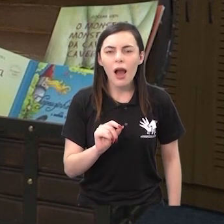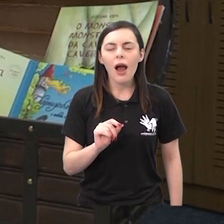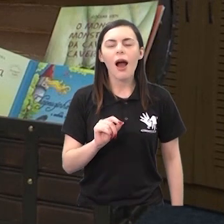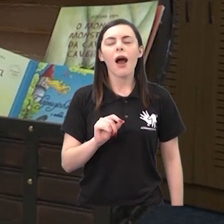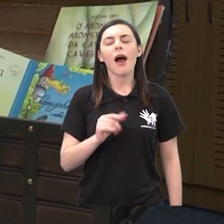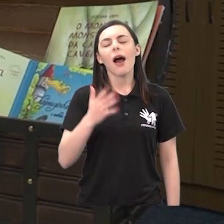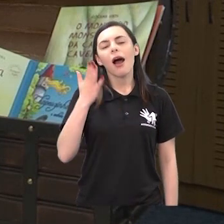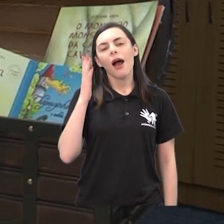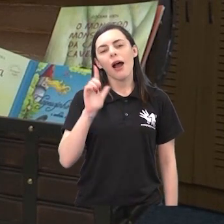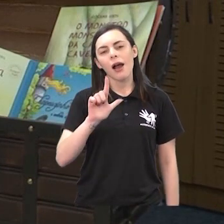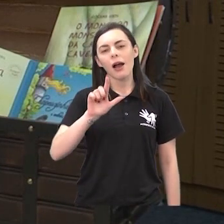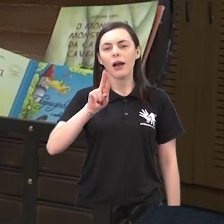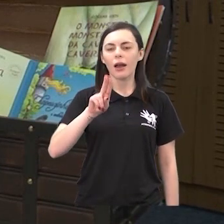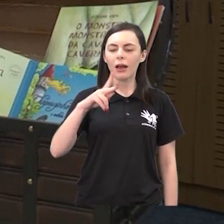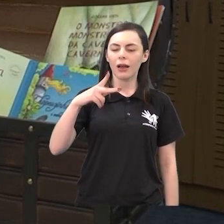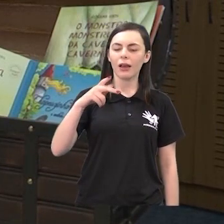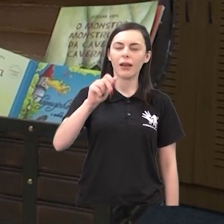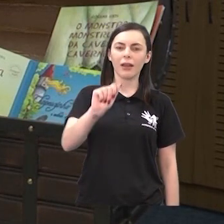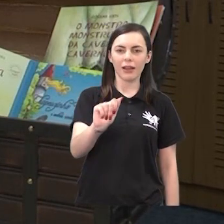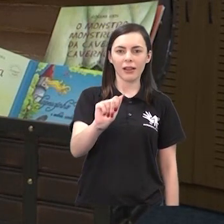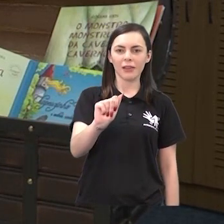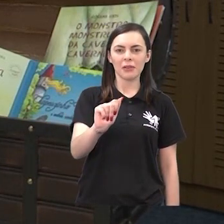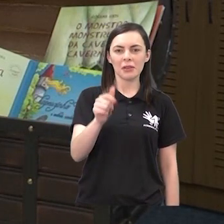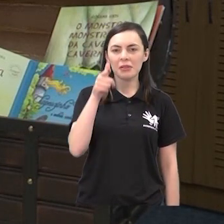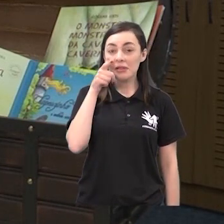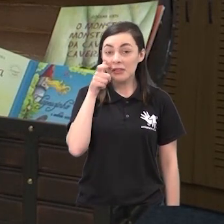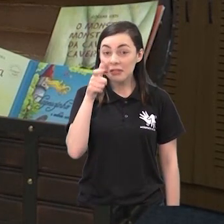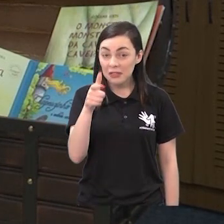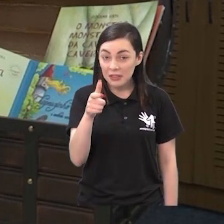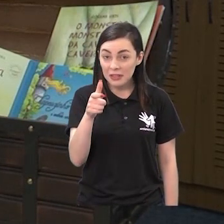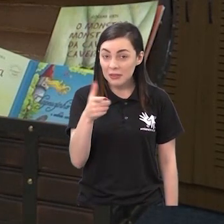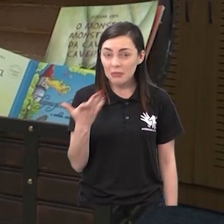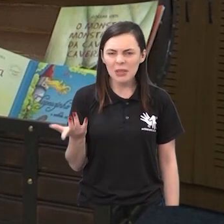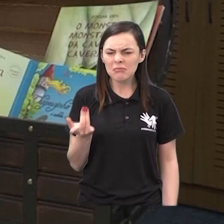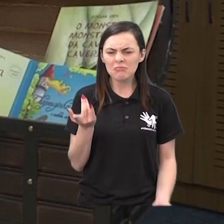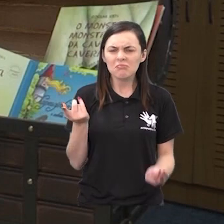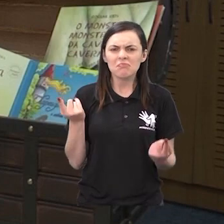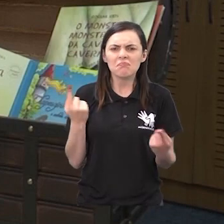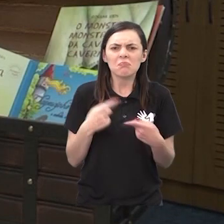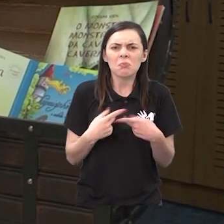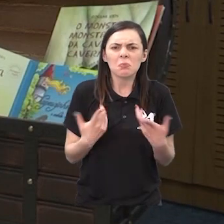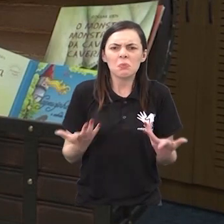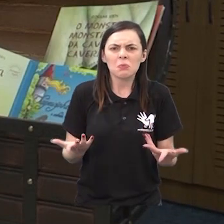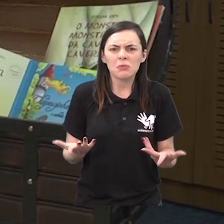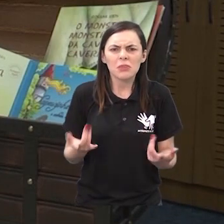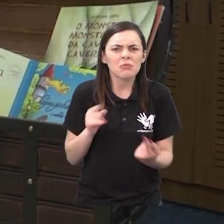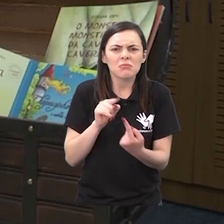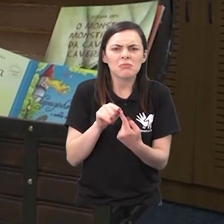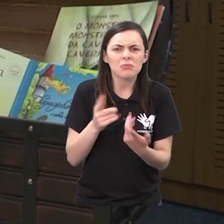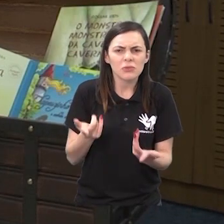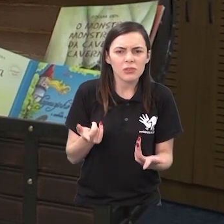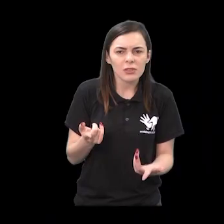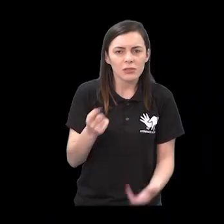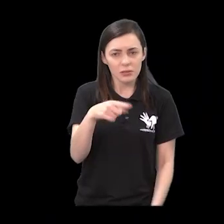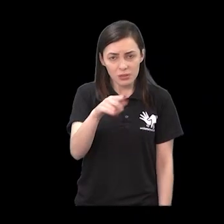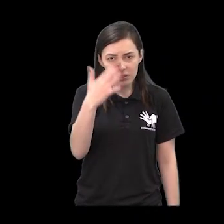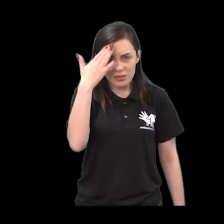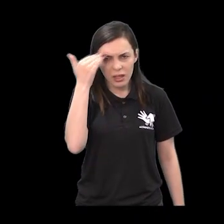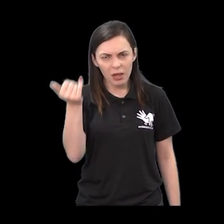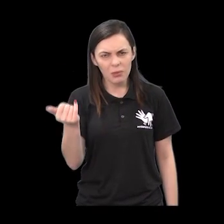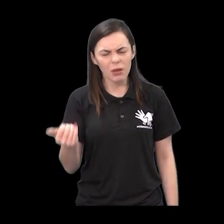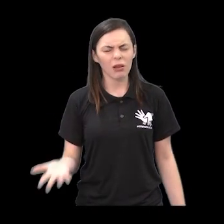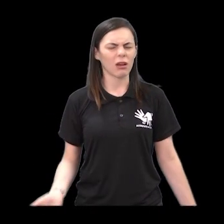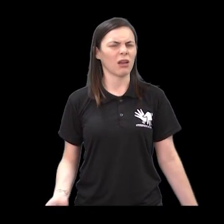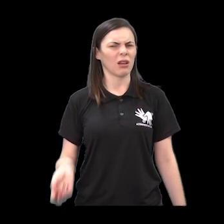o quê? Uma lupa! Nossa, que interessante! Uma lupa, mas para que serve uma lupa? Vocês